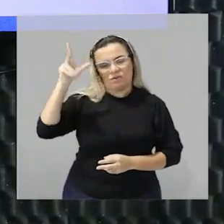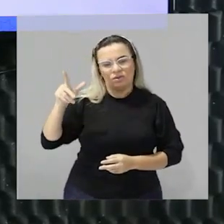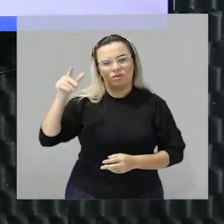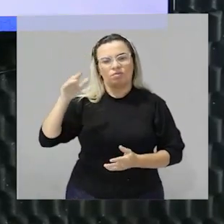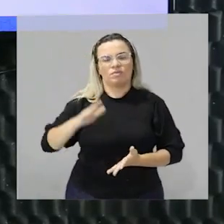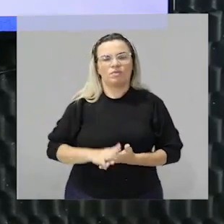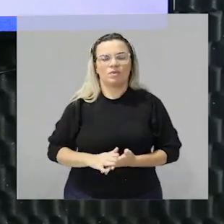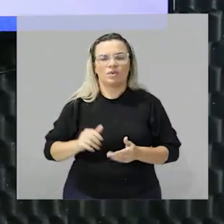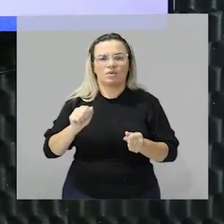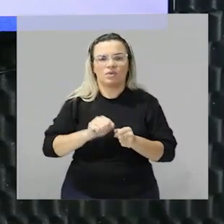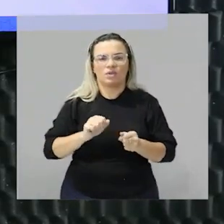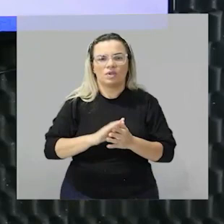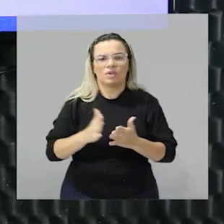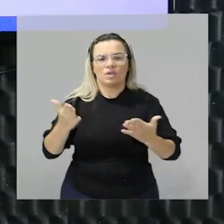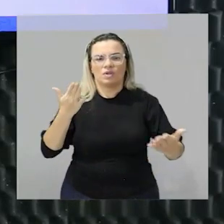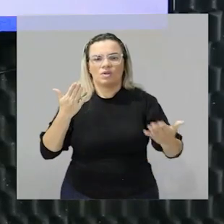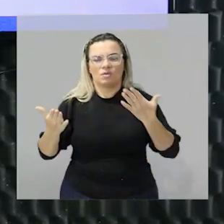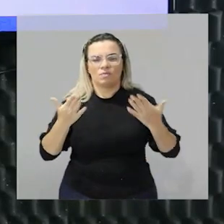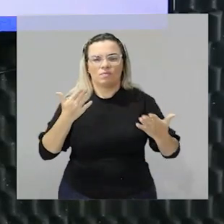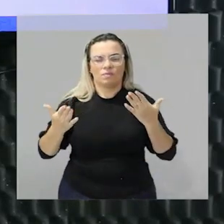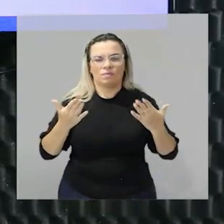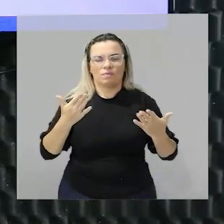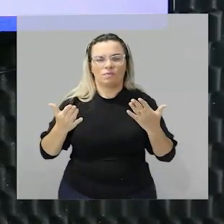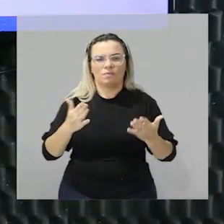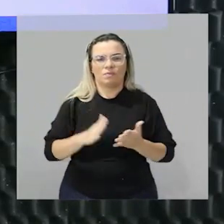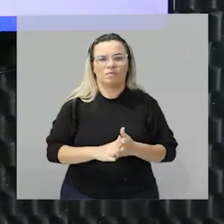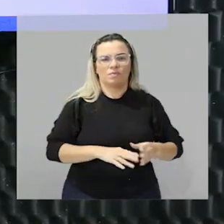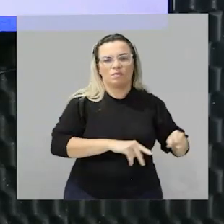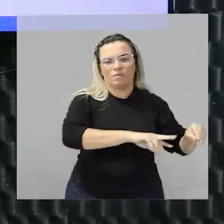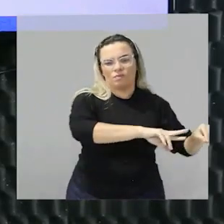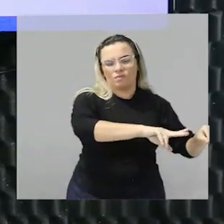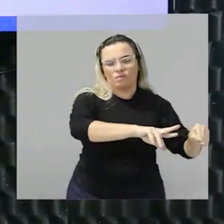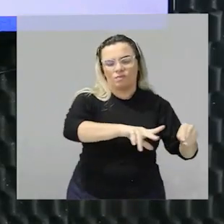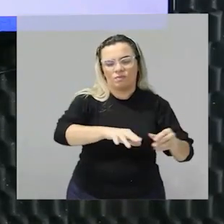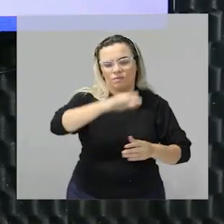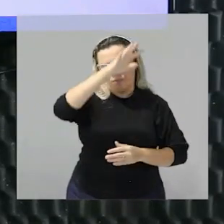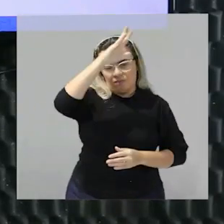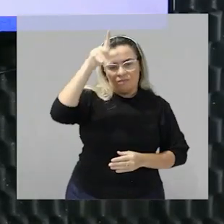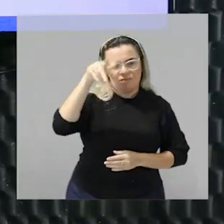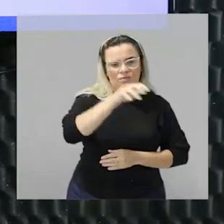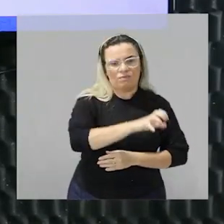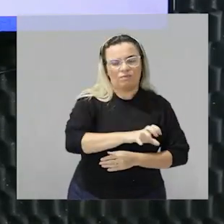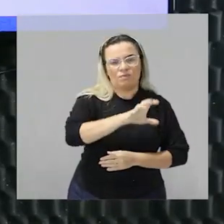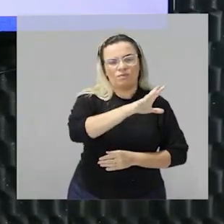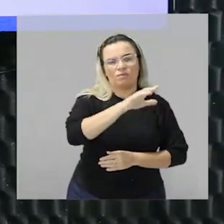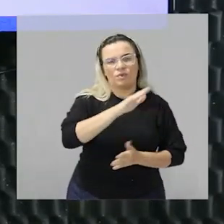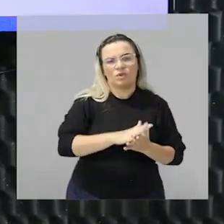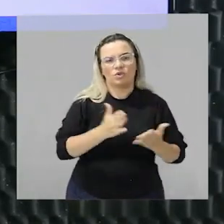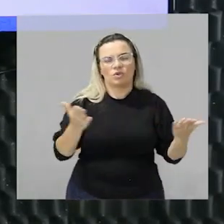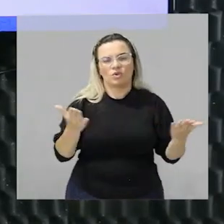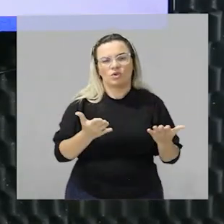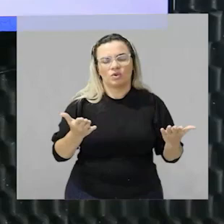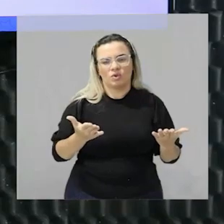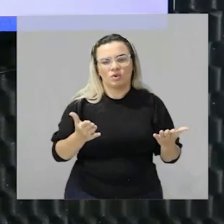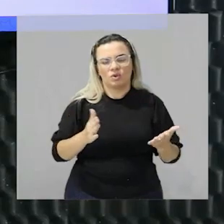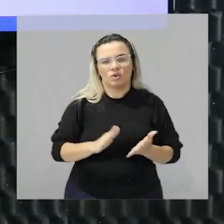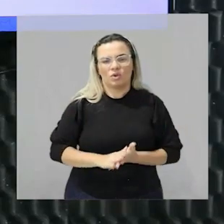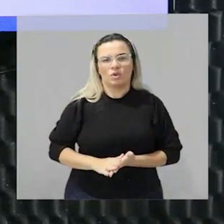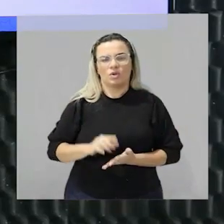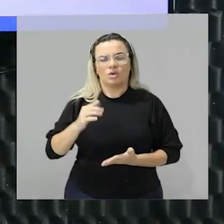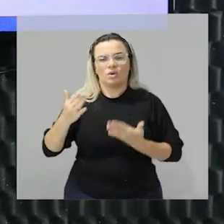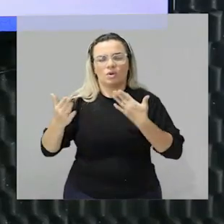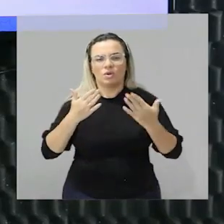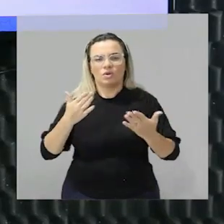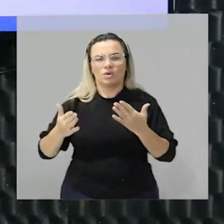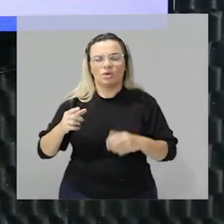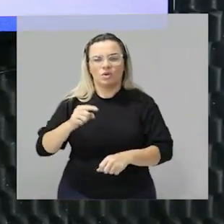Você faz uma comparação, o que é a mineração na região amazônica atualmente e com